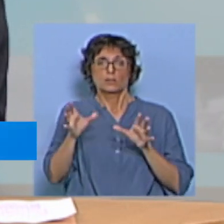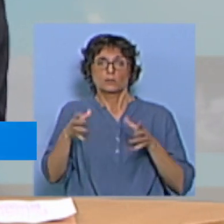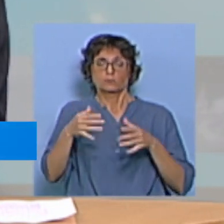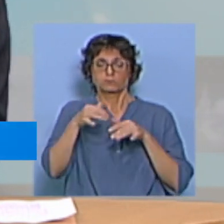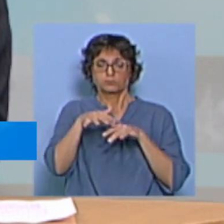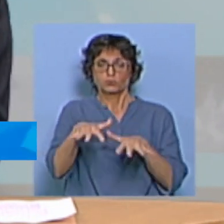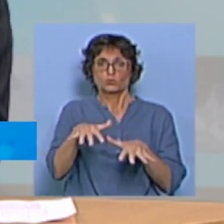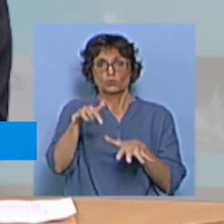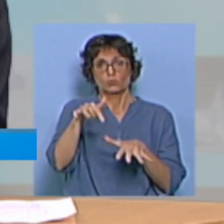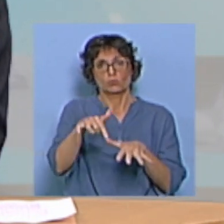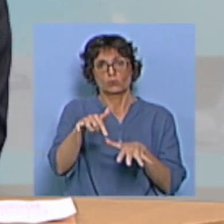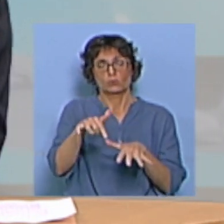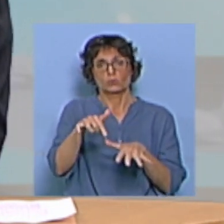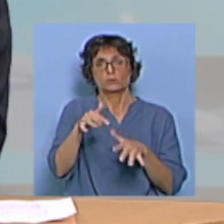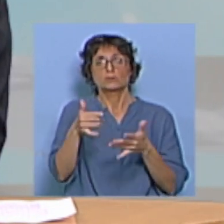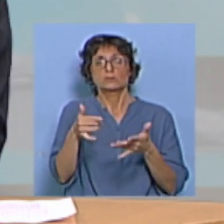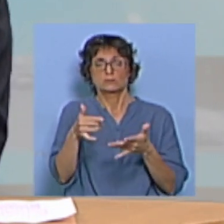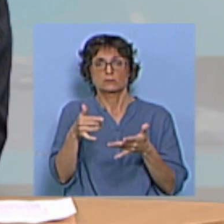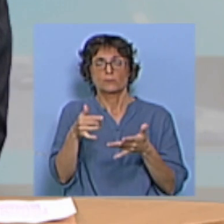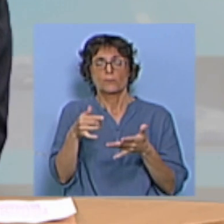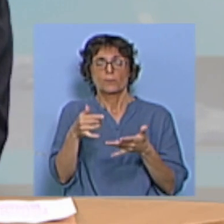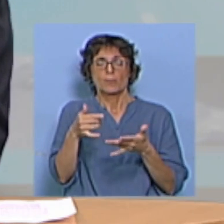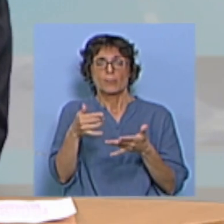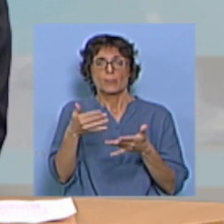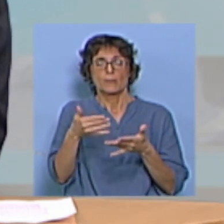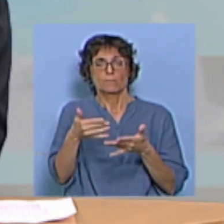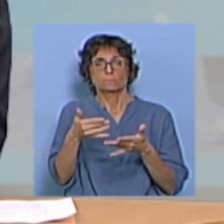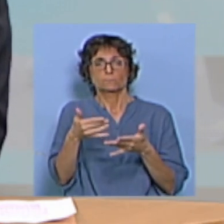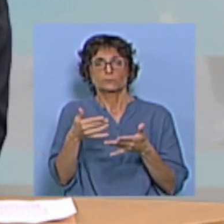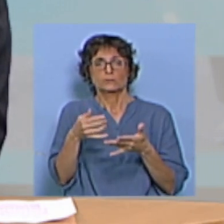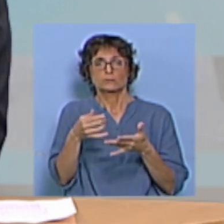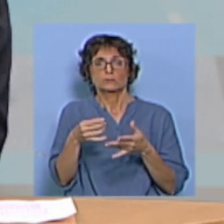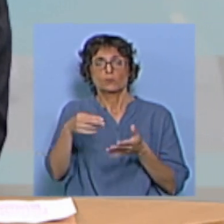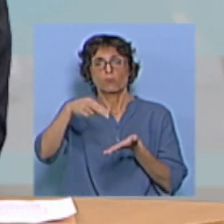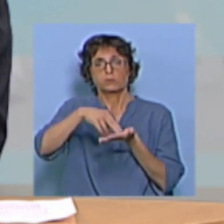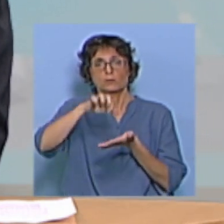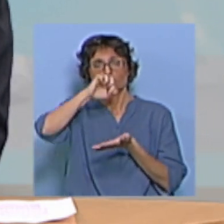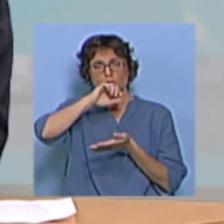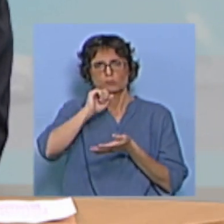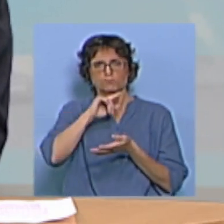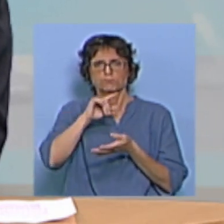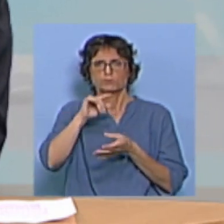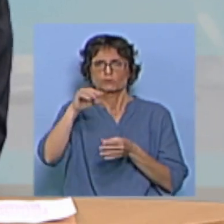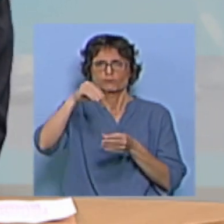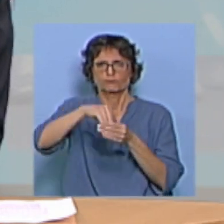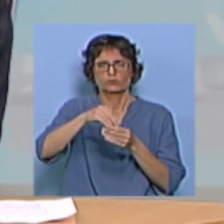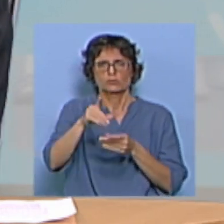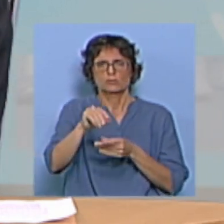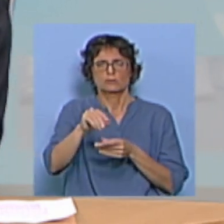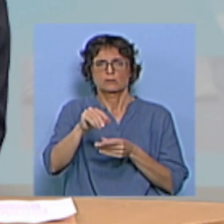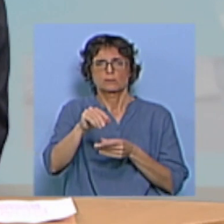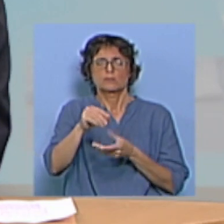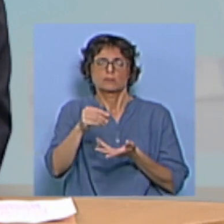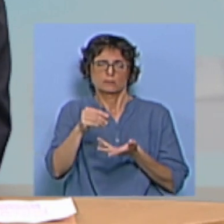E agora com a presença só daqueles bispos que podem votar, que podem eleger e podem ser eleitos, os bispos diocesanos e